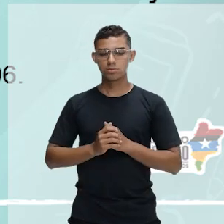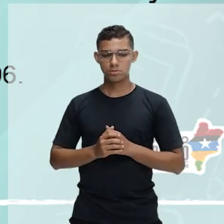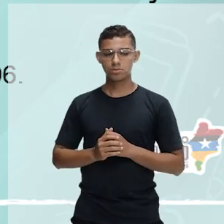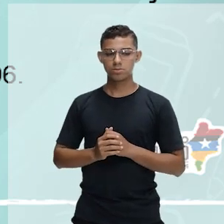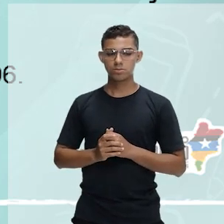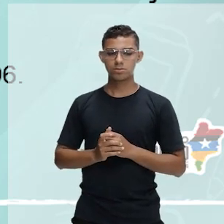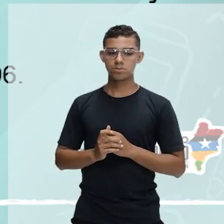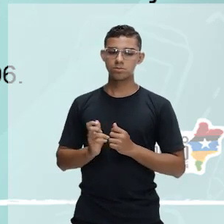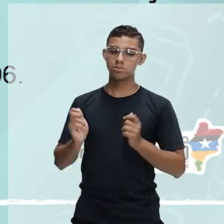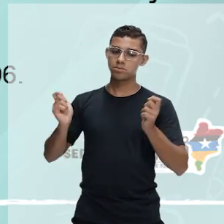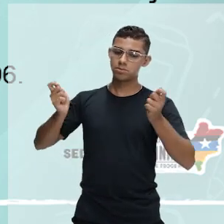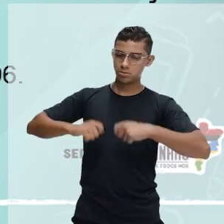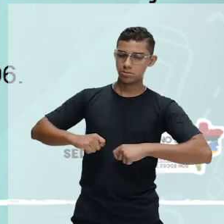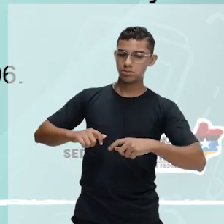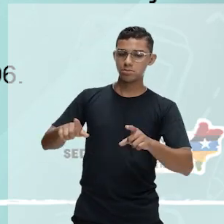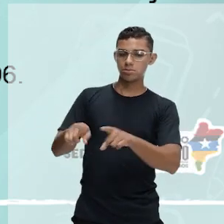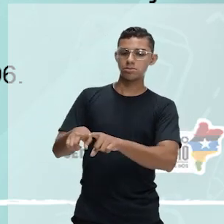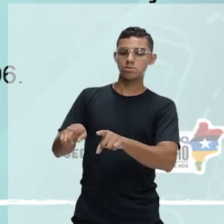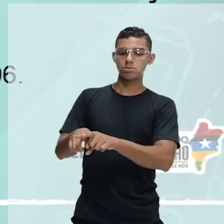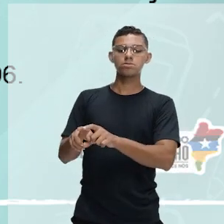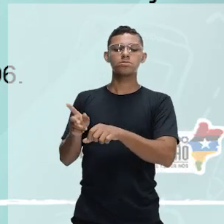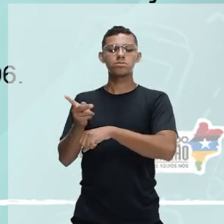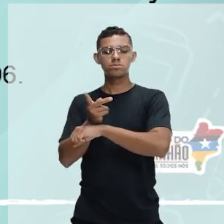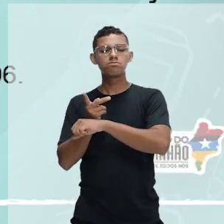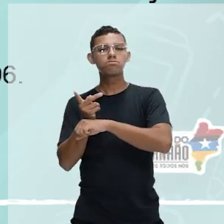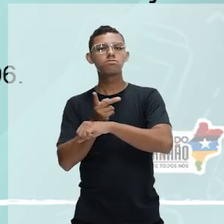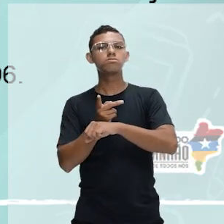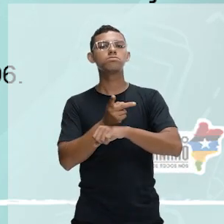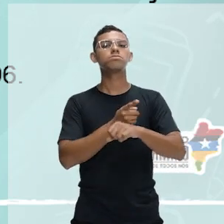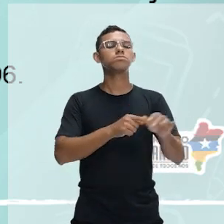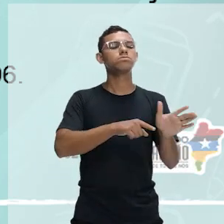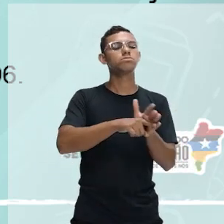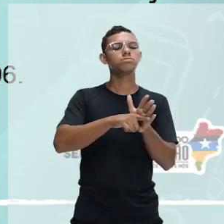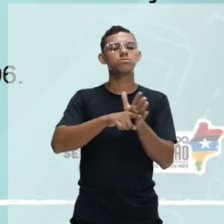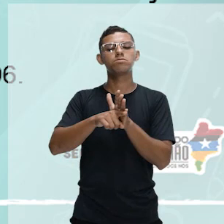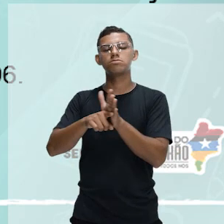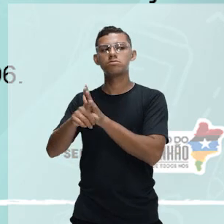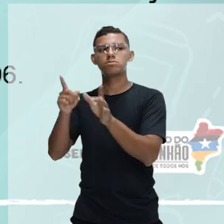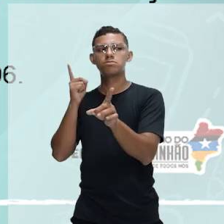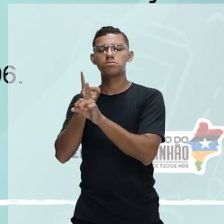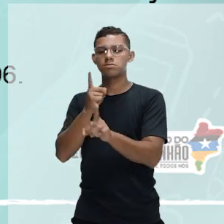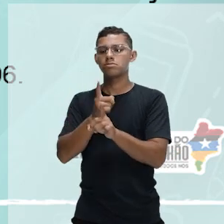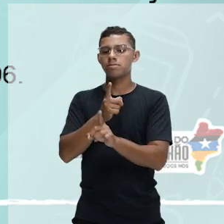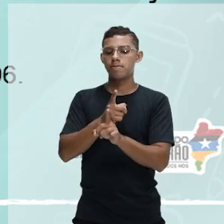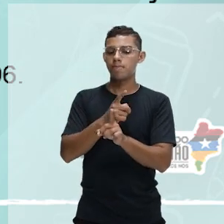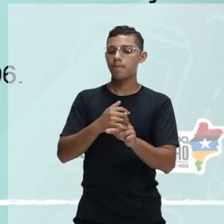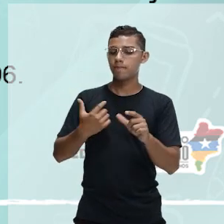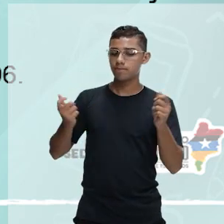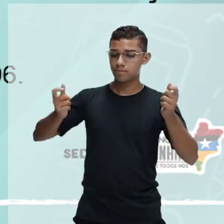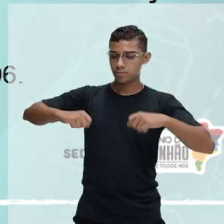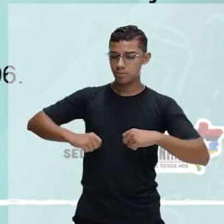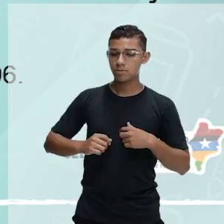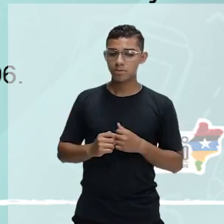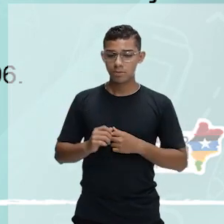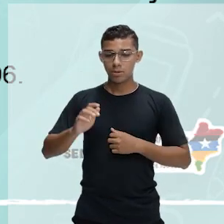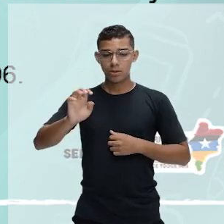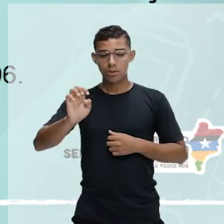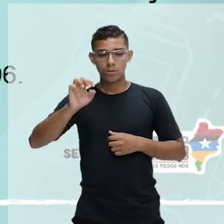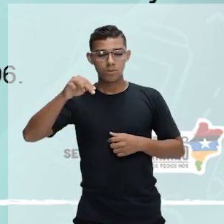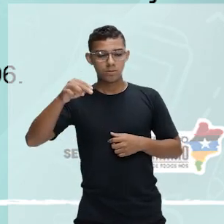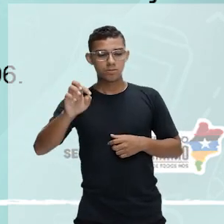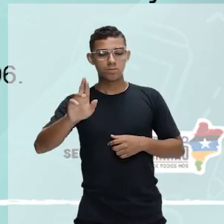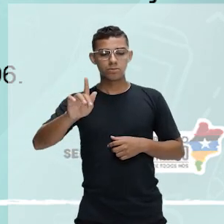Ainda há muito que se descobrir sobre o uso eficiente de recursos energéticos provenientes de